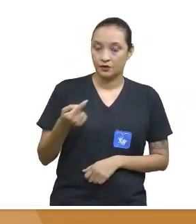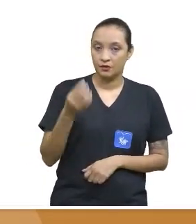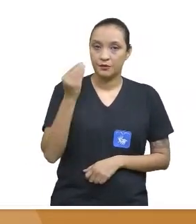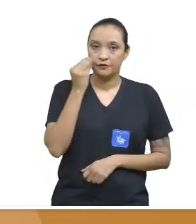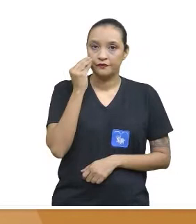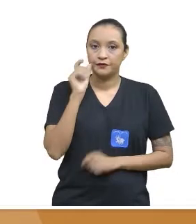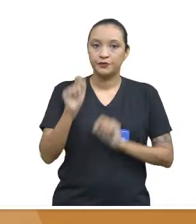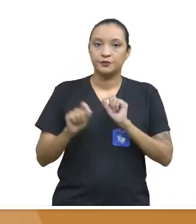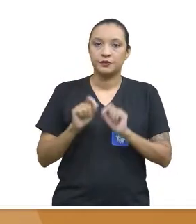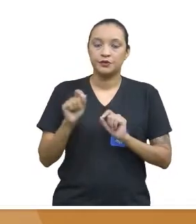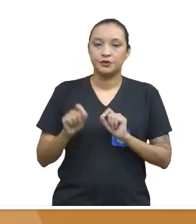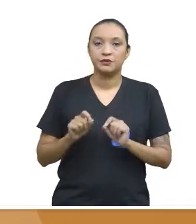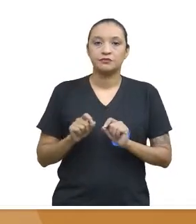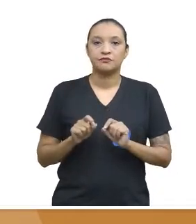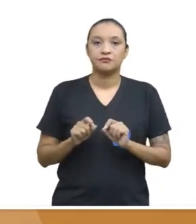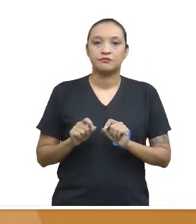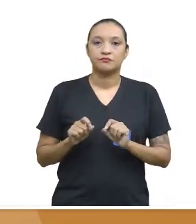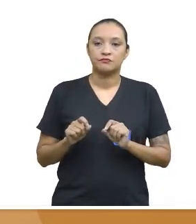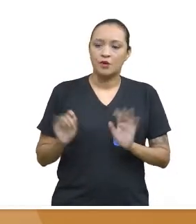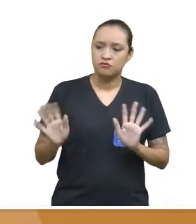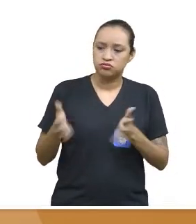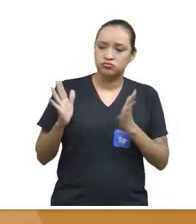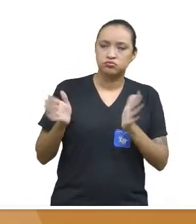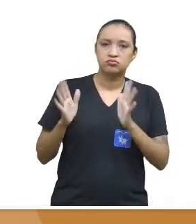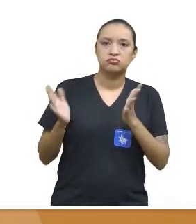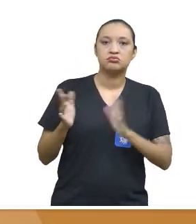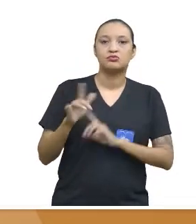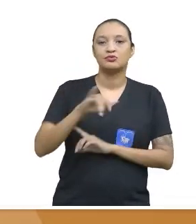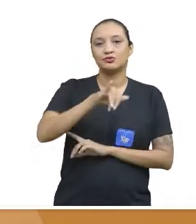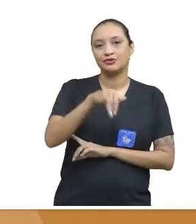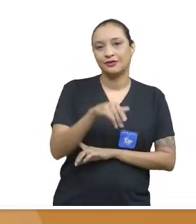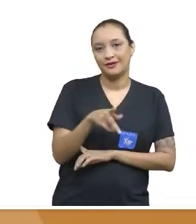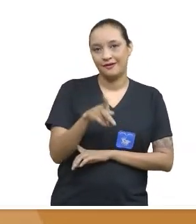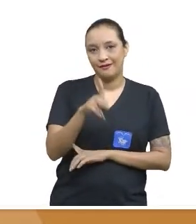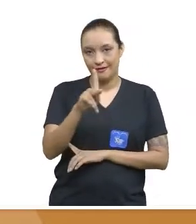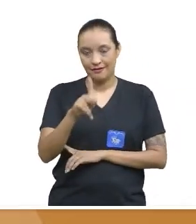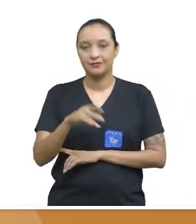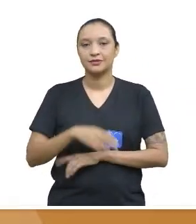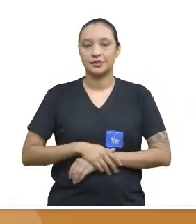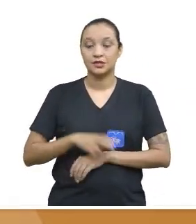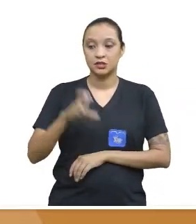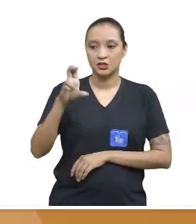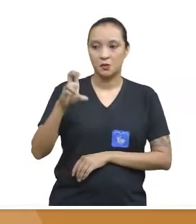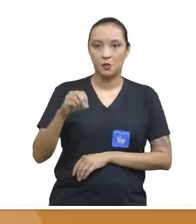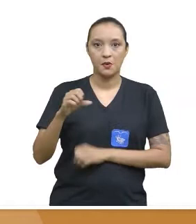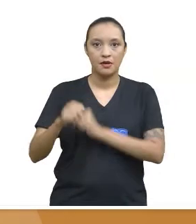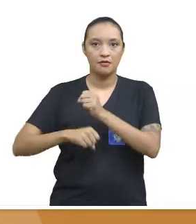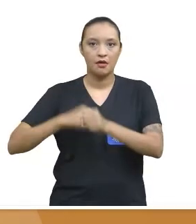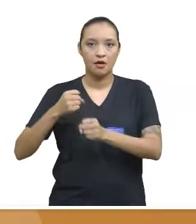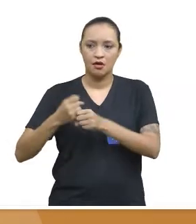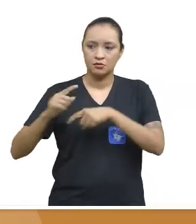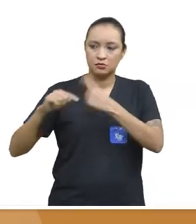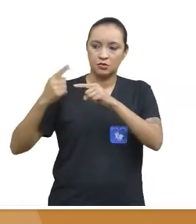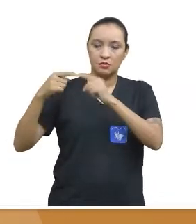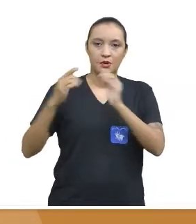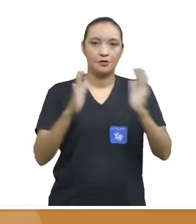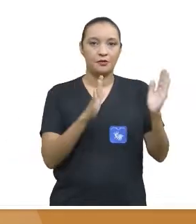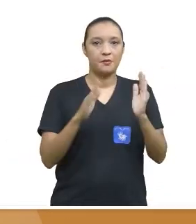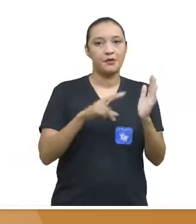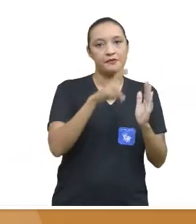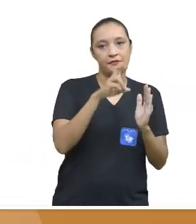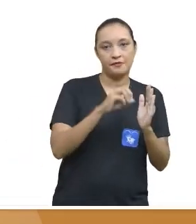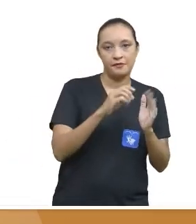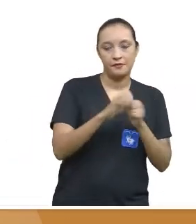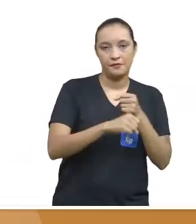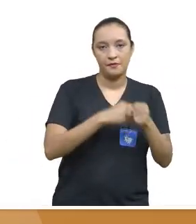apogeu da política liberal com o governo de JK, 50 anos em 5, plano de metas,